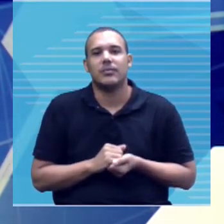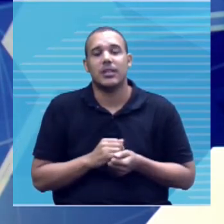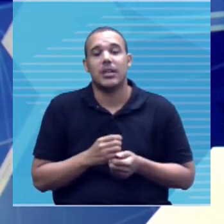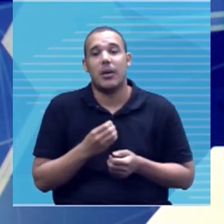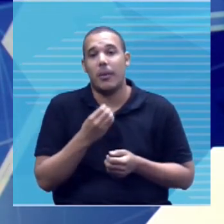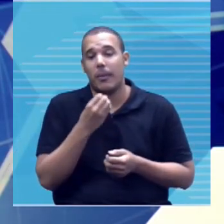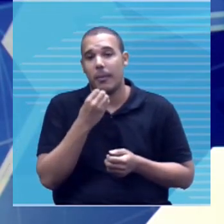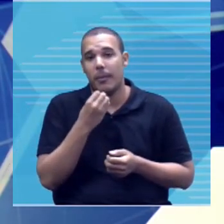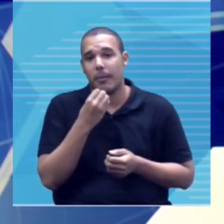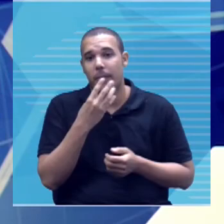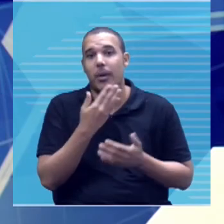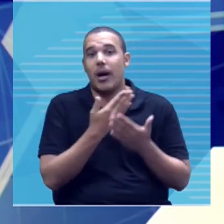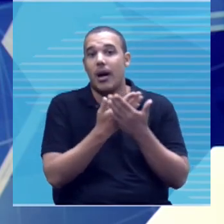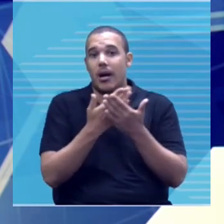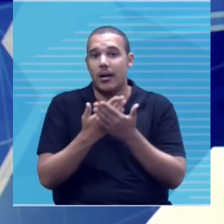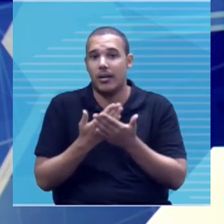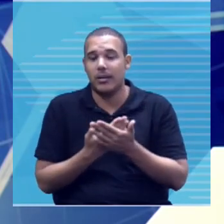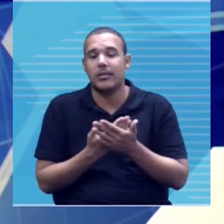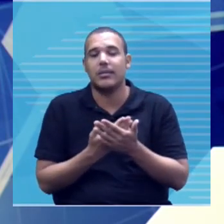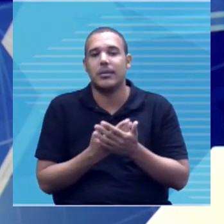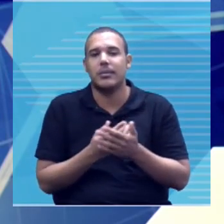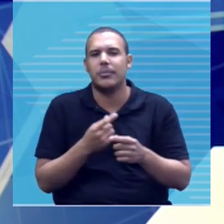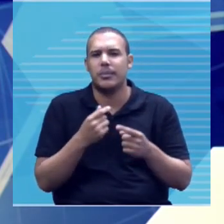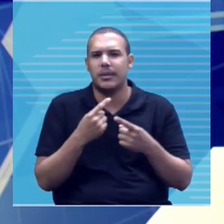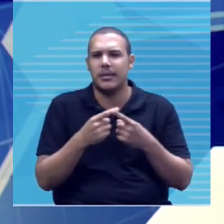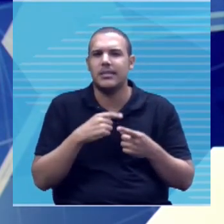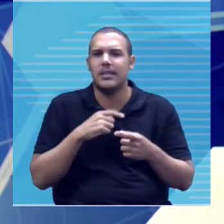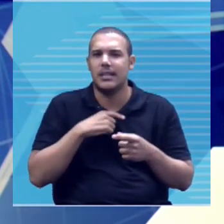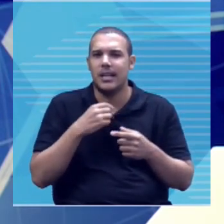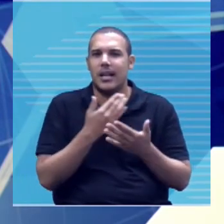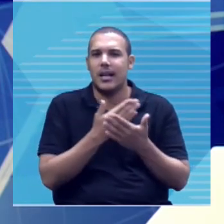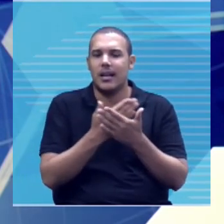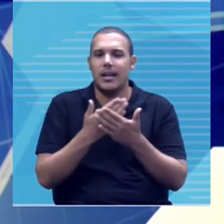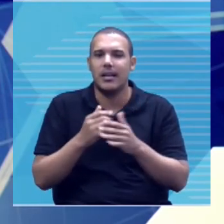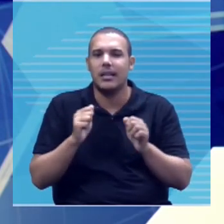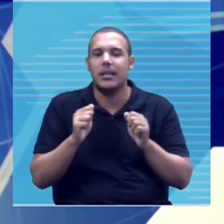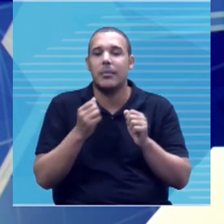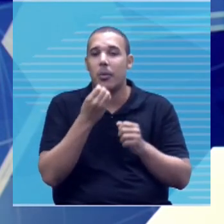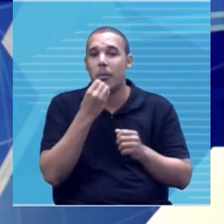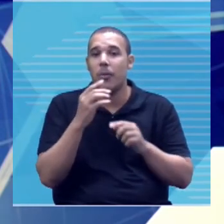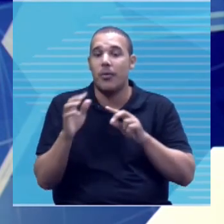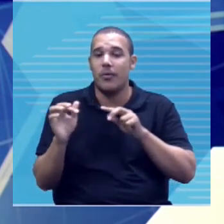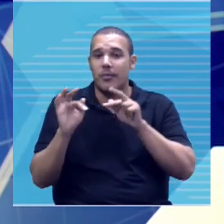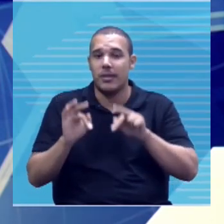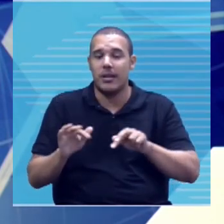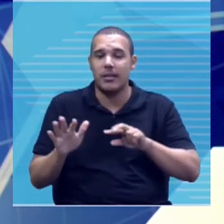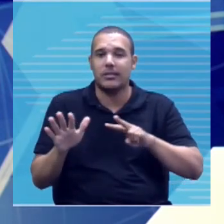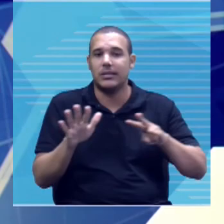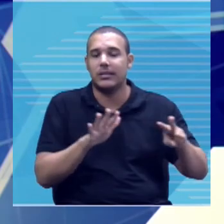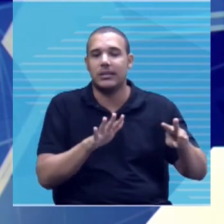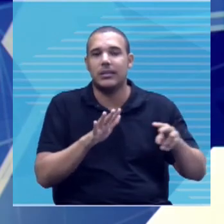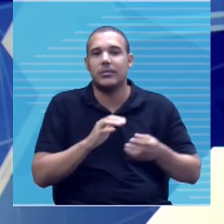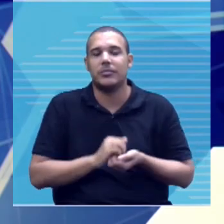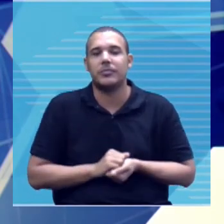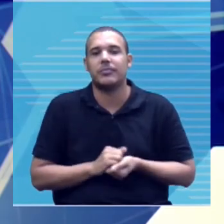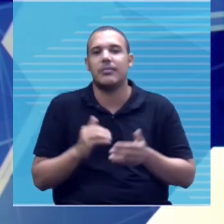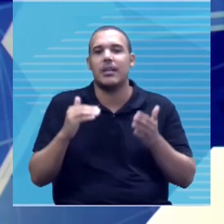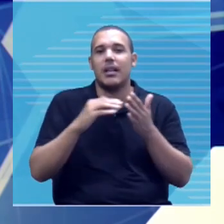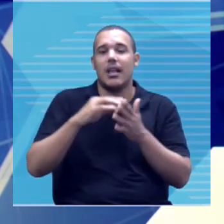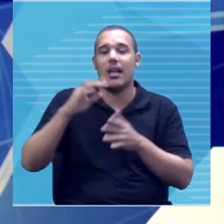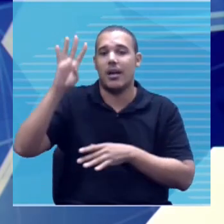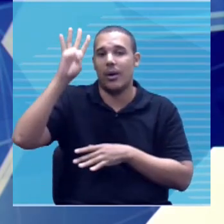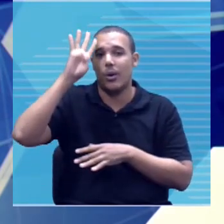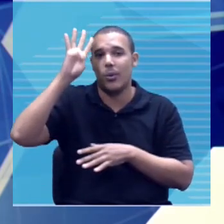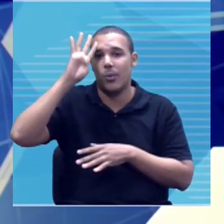uma excelente aula, que vocês não têm uma maratonazinha de aula que eu sei. Desejar também um bom fim de semana, bacana? Então, até